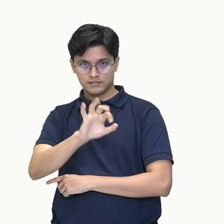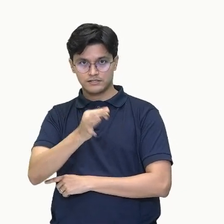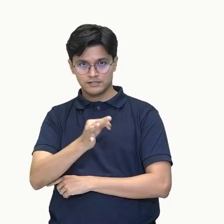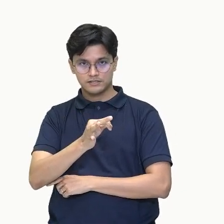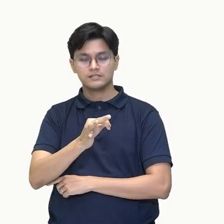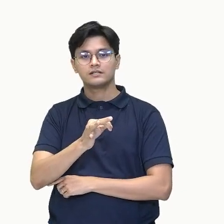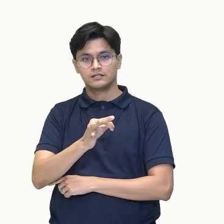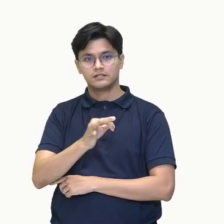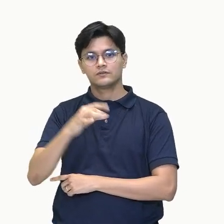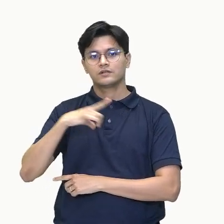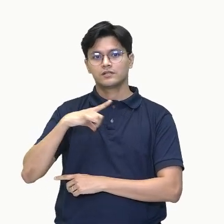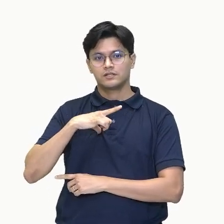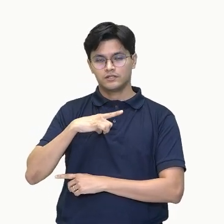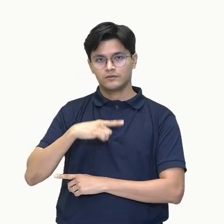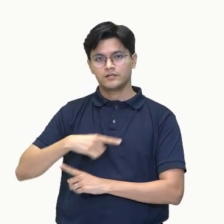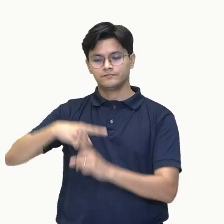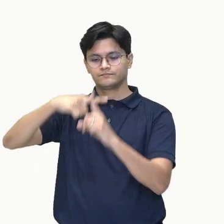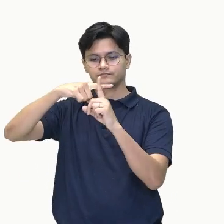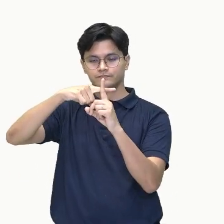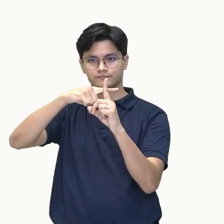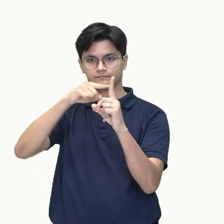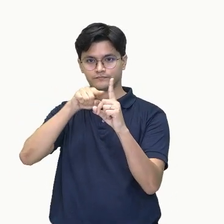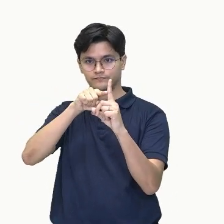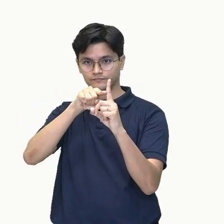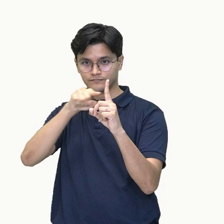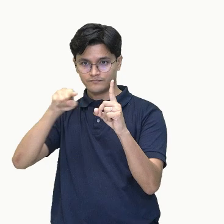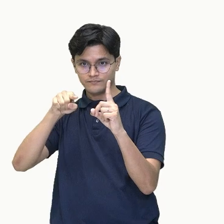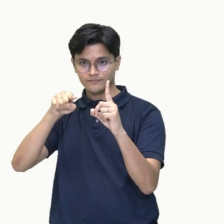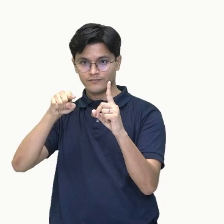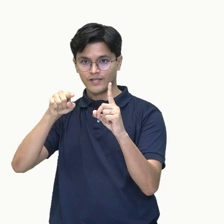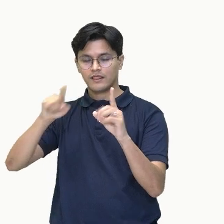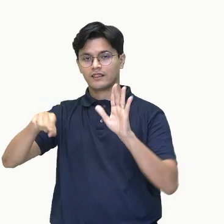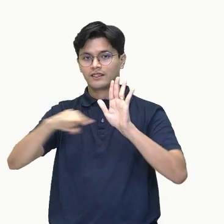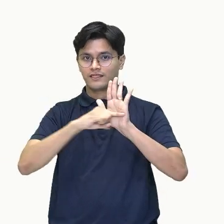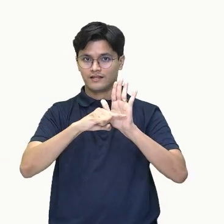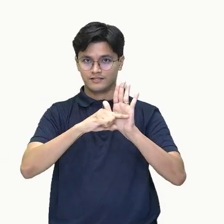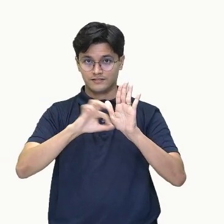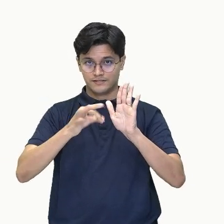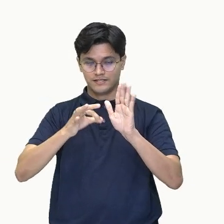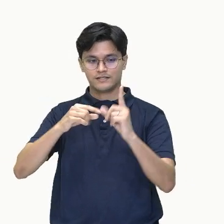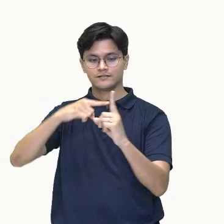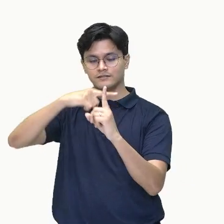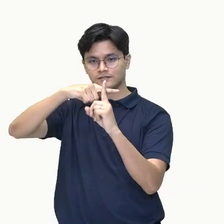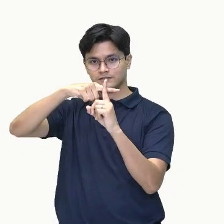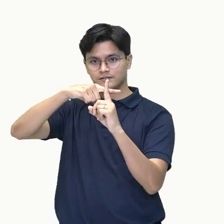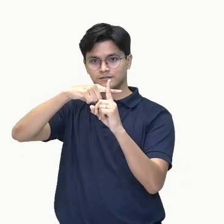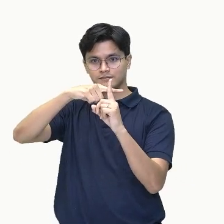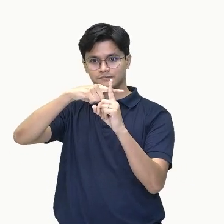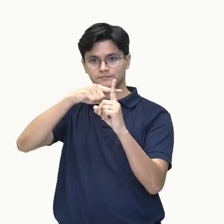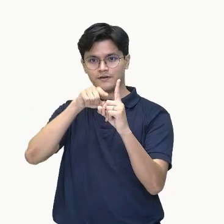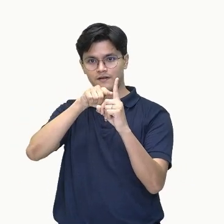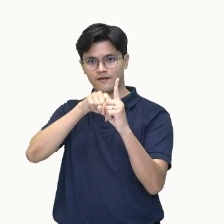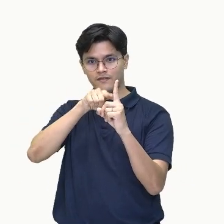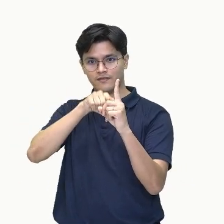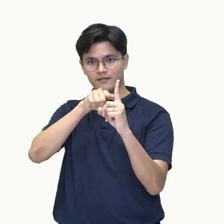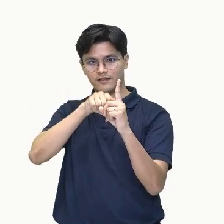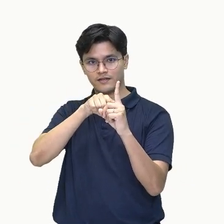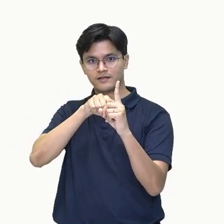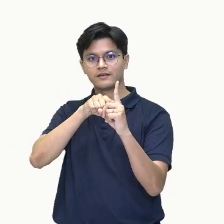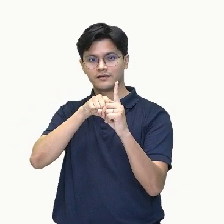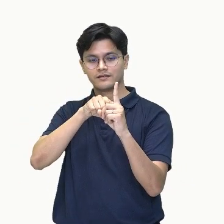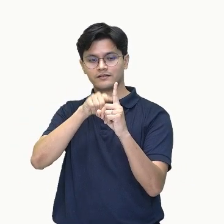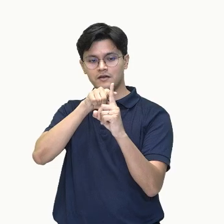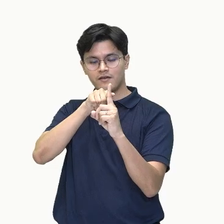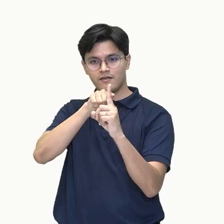já temos aí o quê? Valores negativos. Mas da ordenada, que você vê aqui destacado em vermelho, é positivo. Então, no